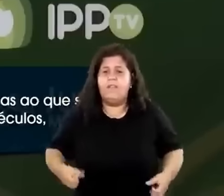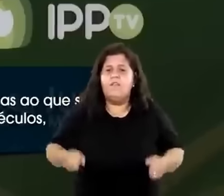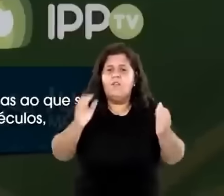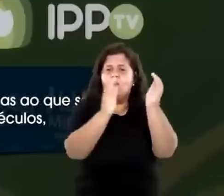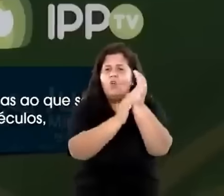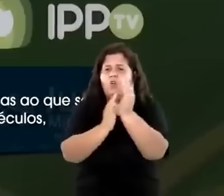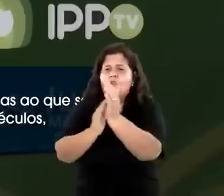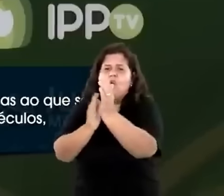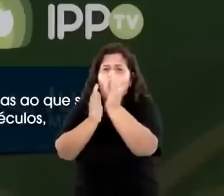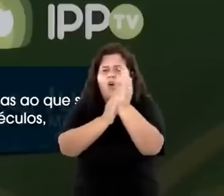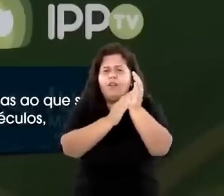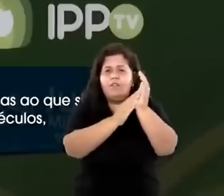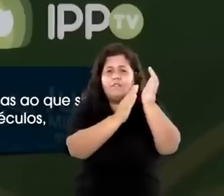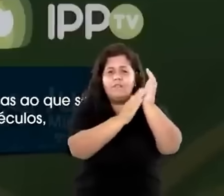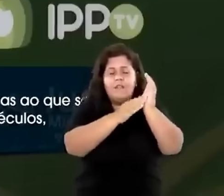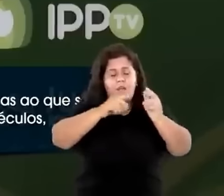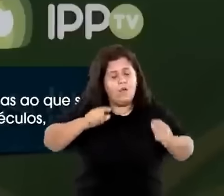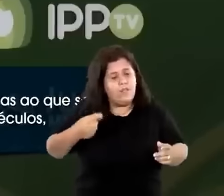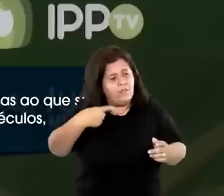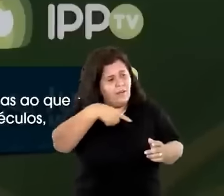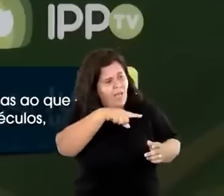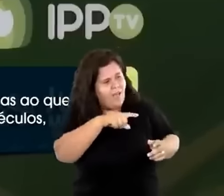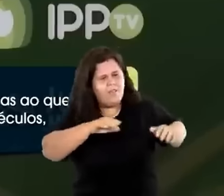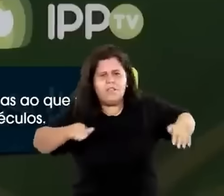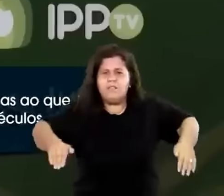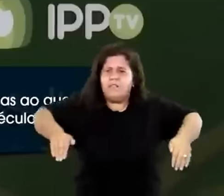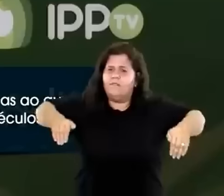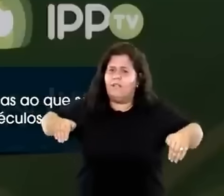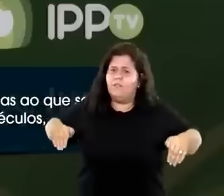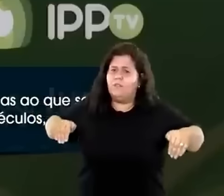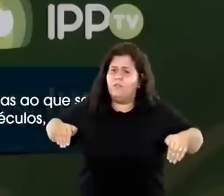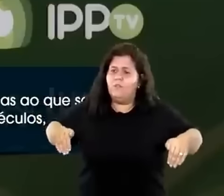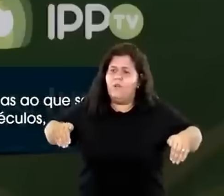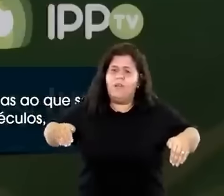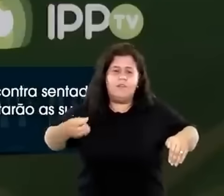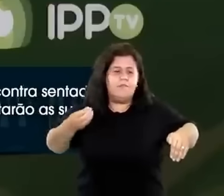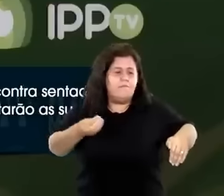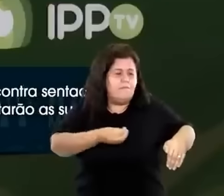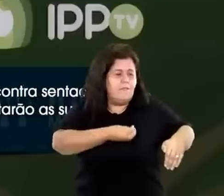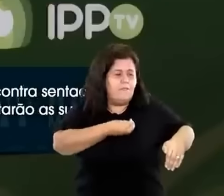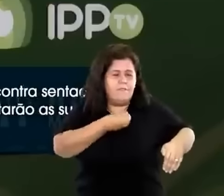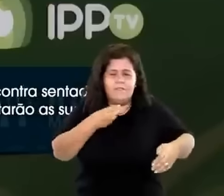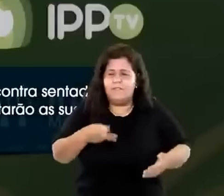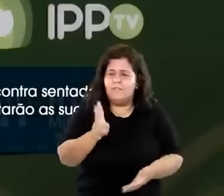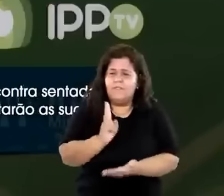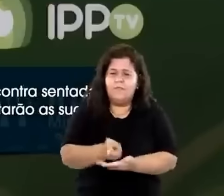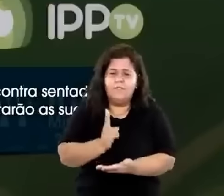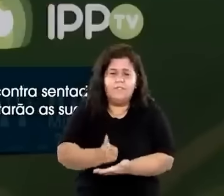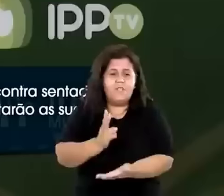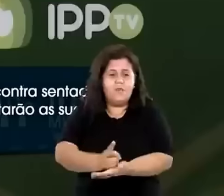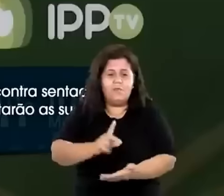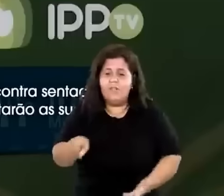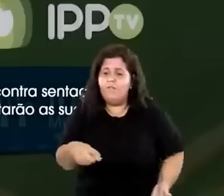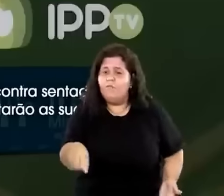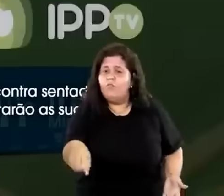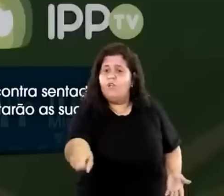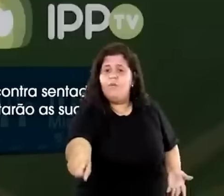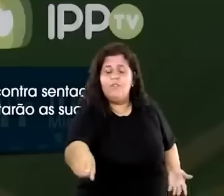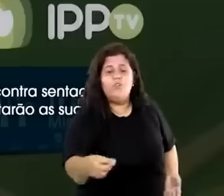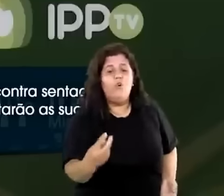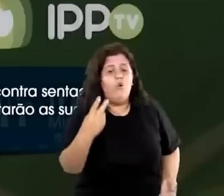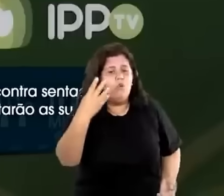Graças ao que se encontra sentado no trono ao que vive pelos séculos dos séculos os 24